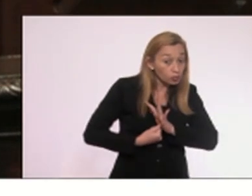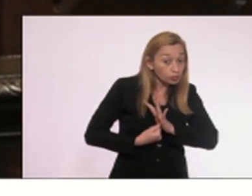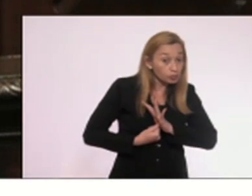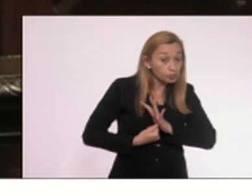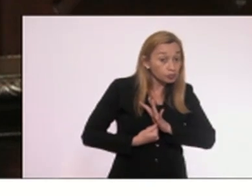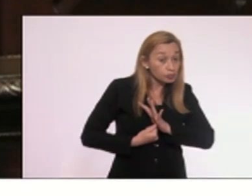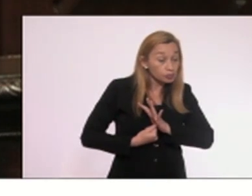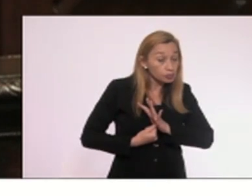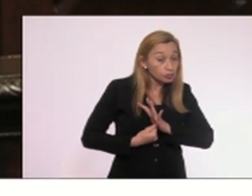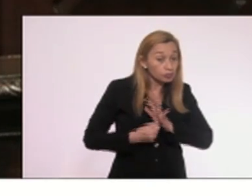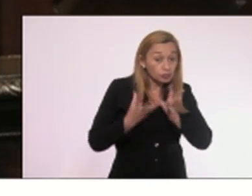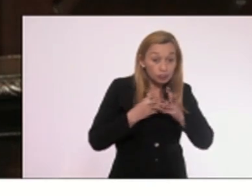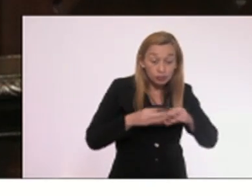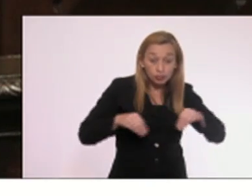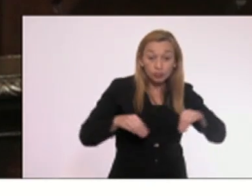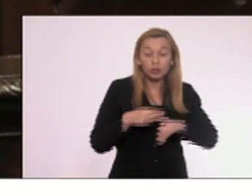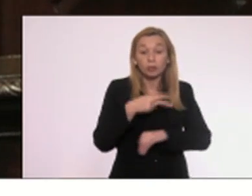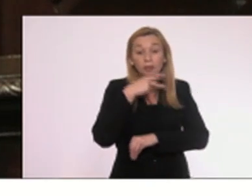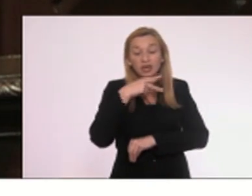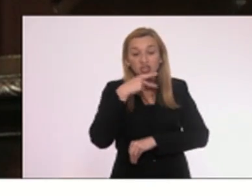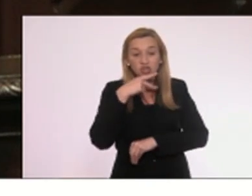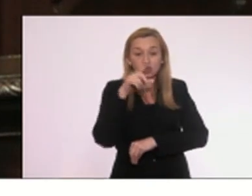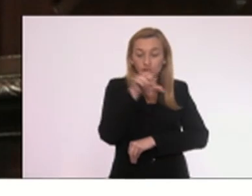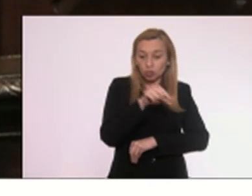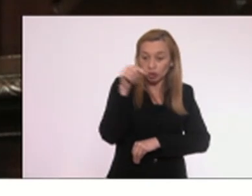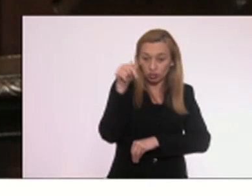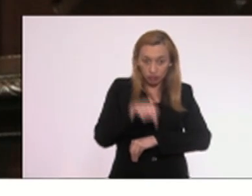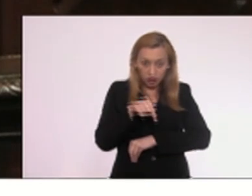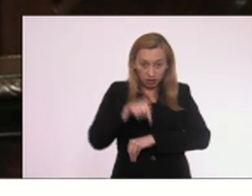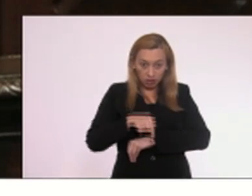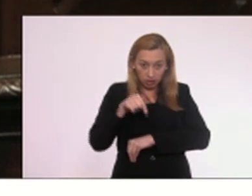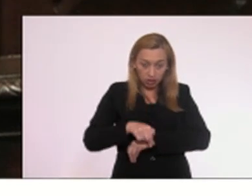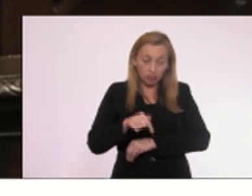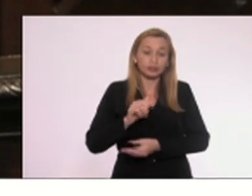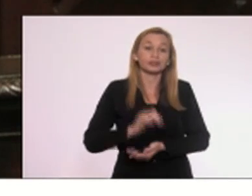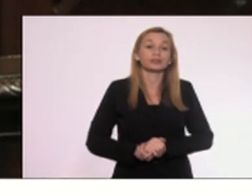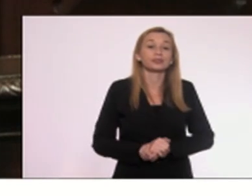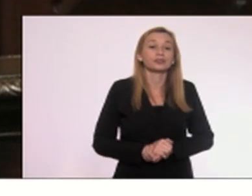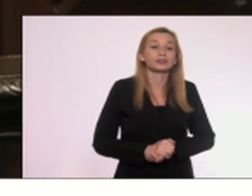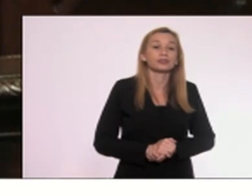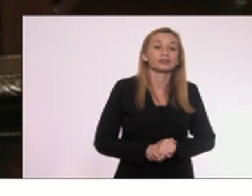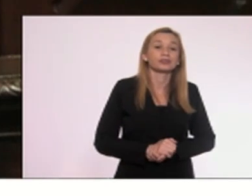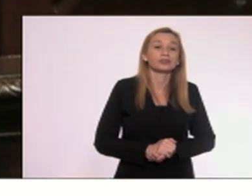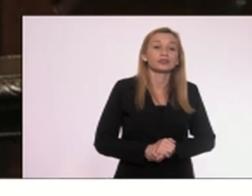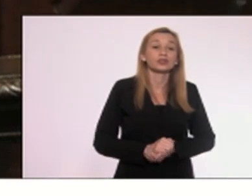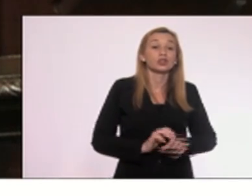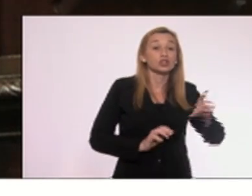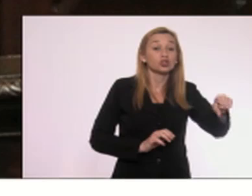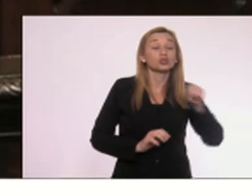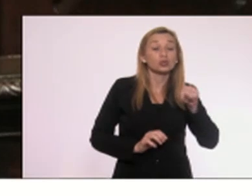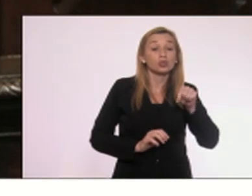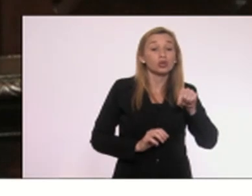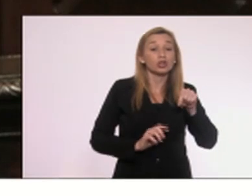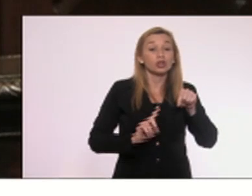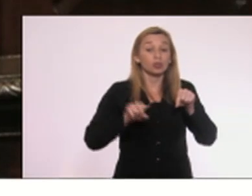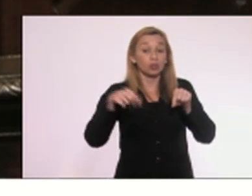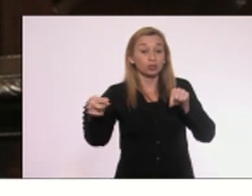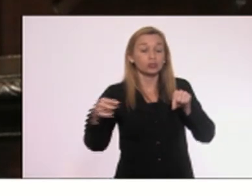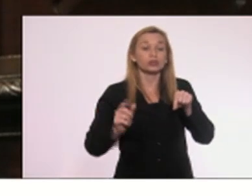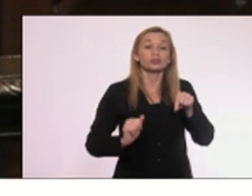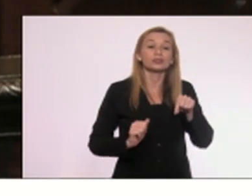o partido legitimamente eleito aqui e nomeou uma executiva